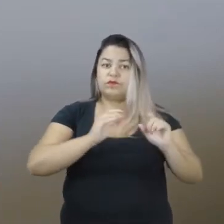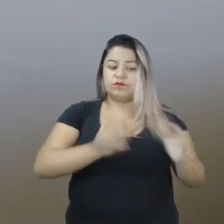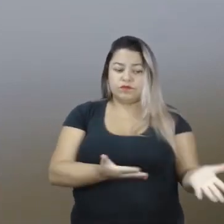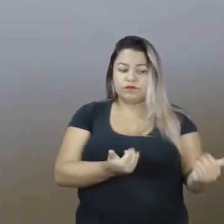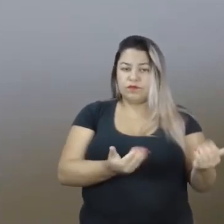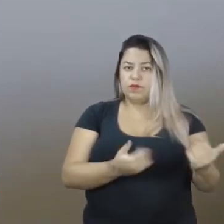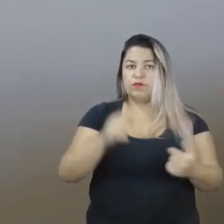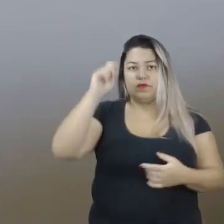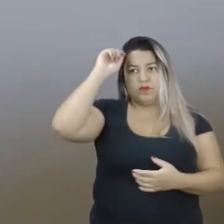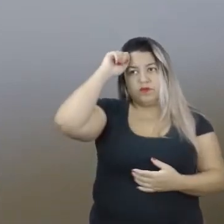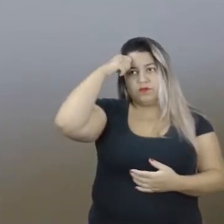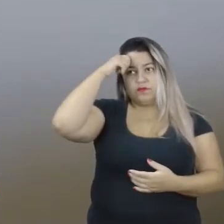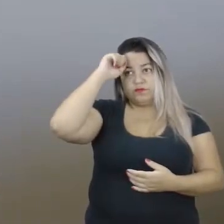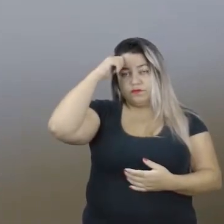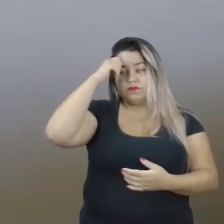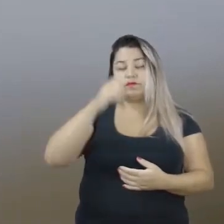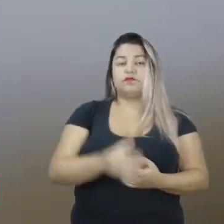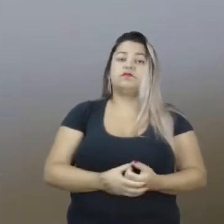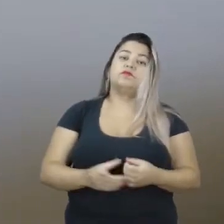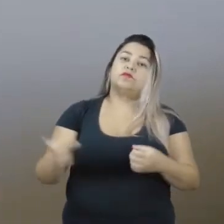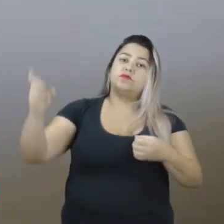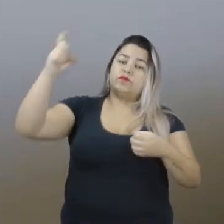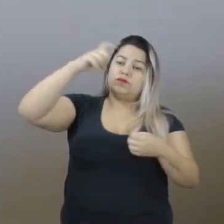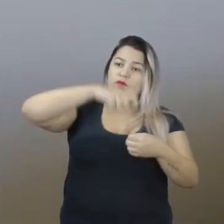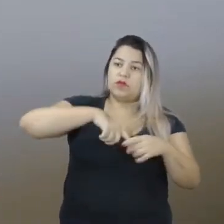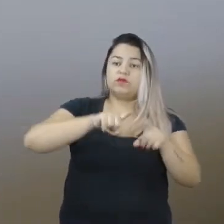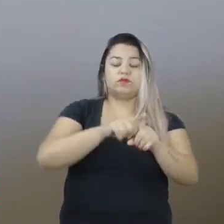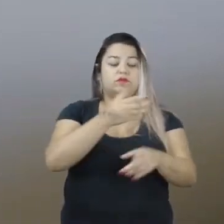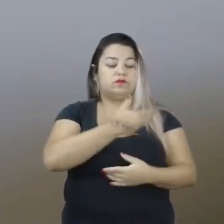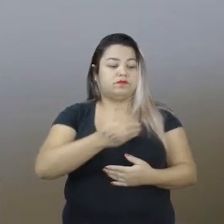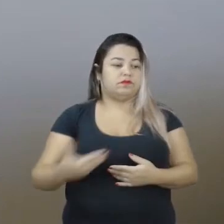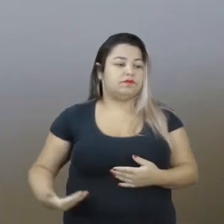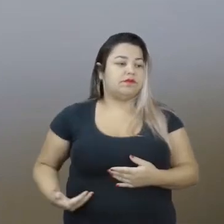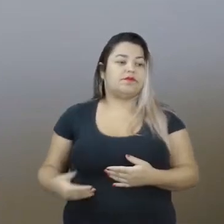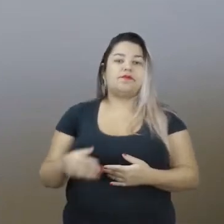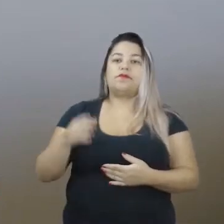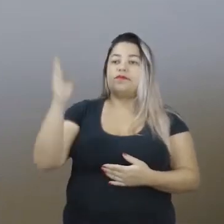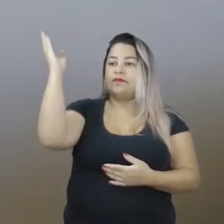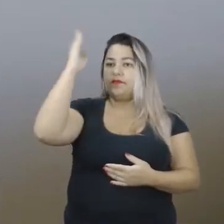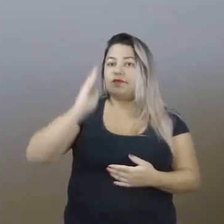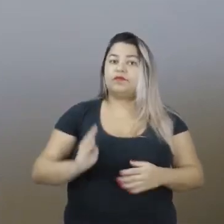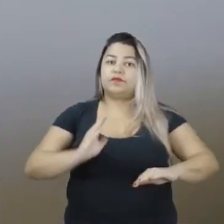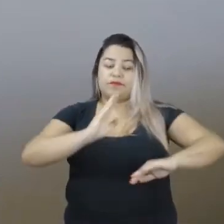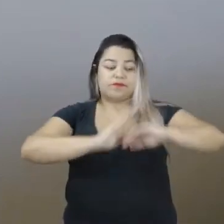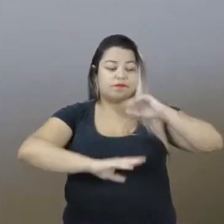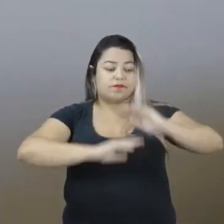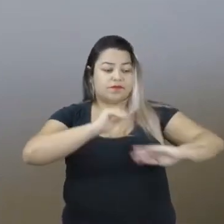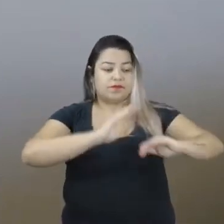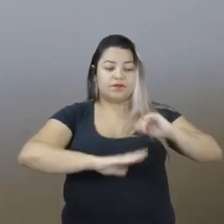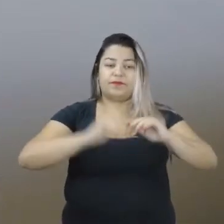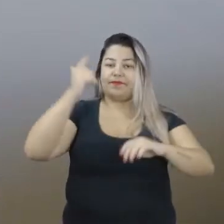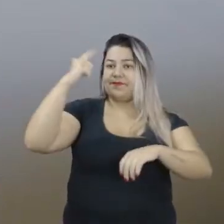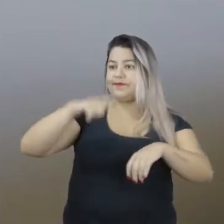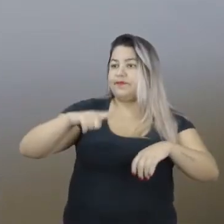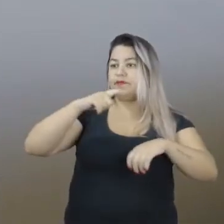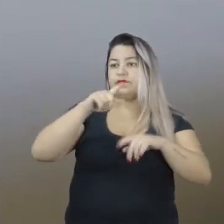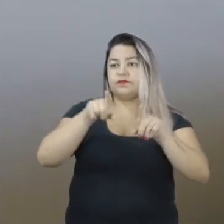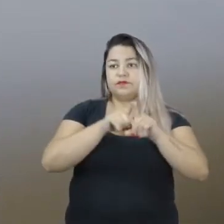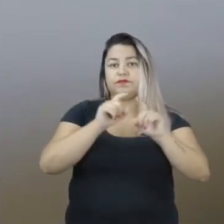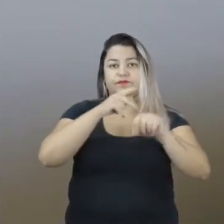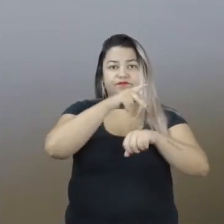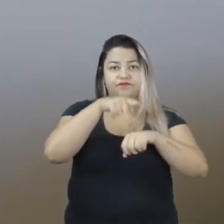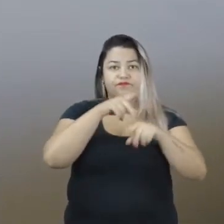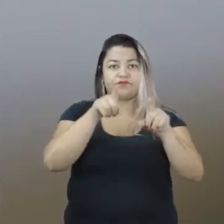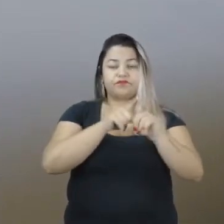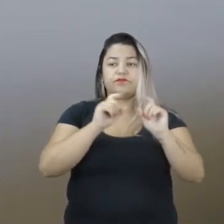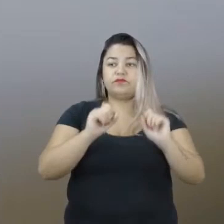Negra, Negra Viva. Retomada do governo brasileiro em ações de diálogos internacionais com a